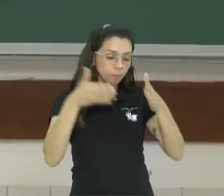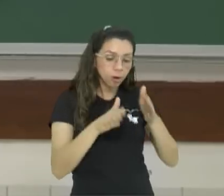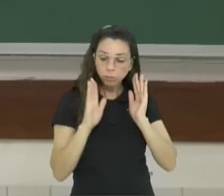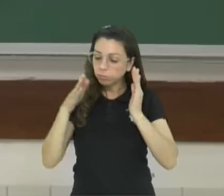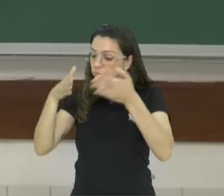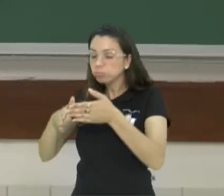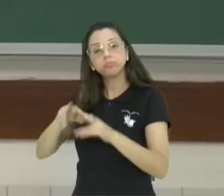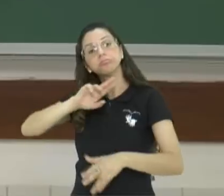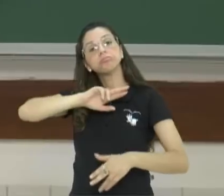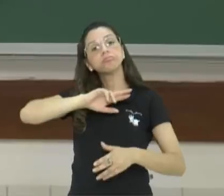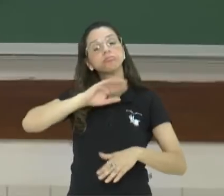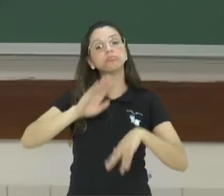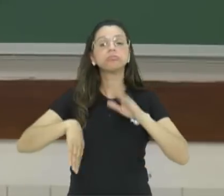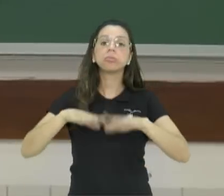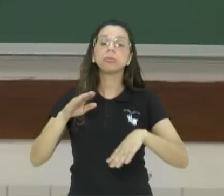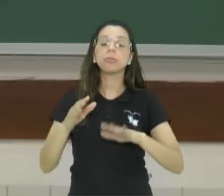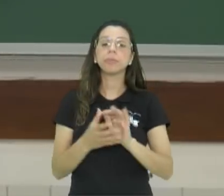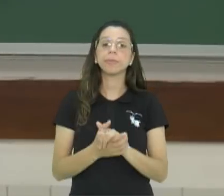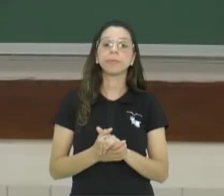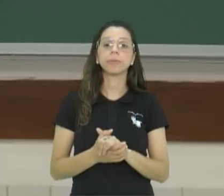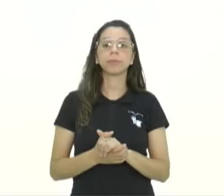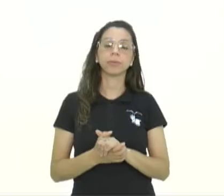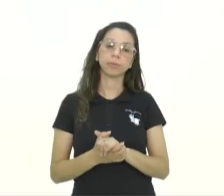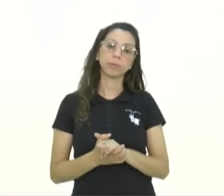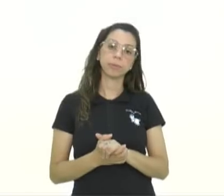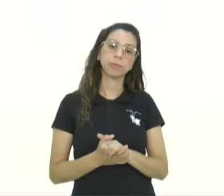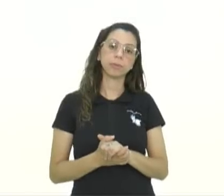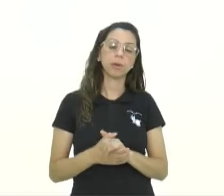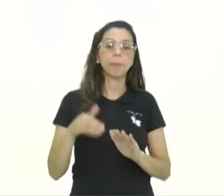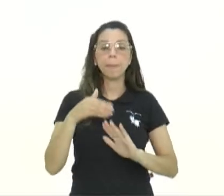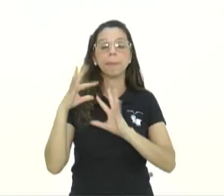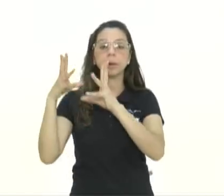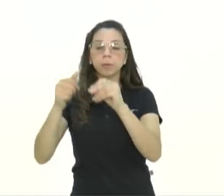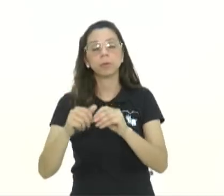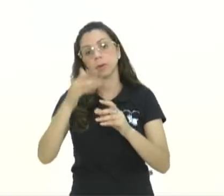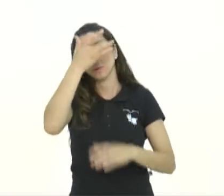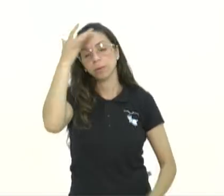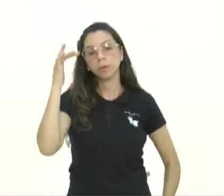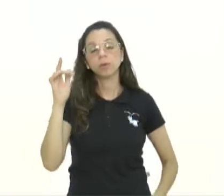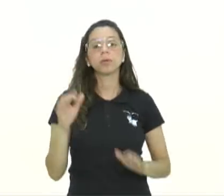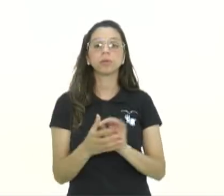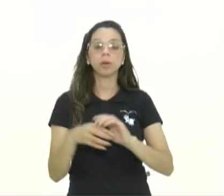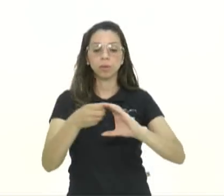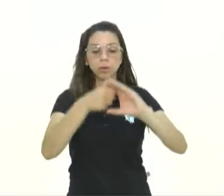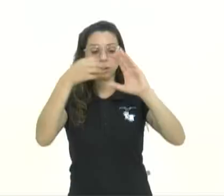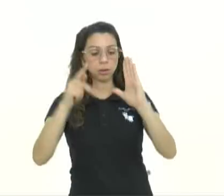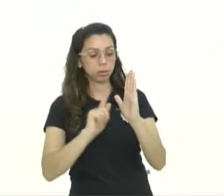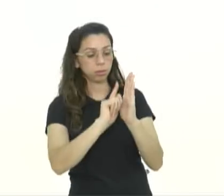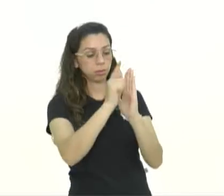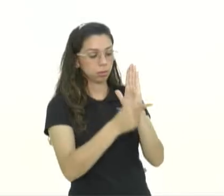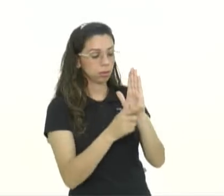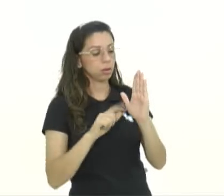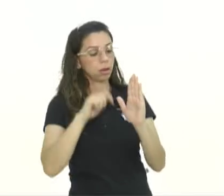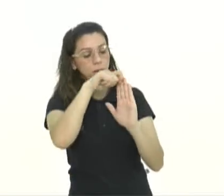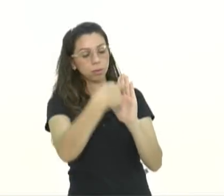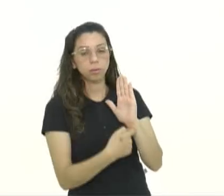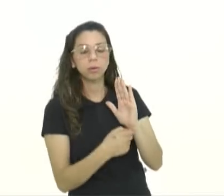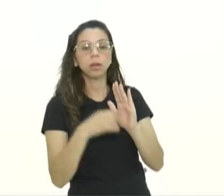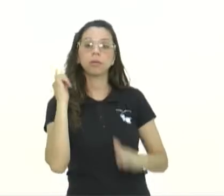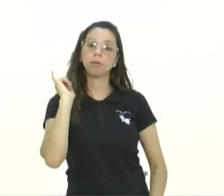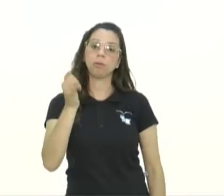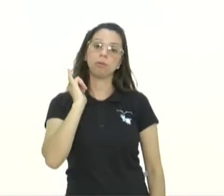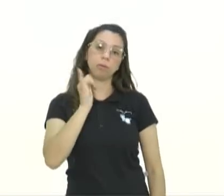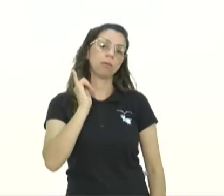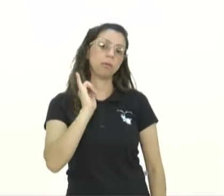para qualquer pessoa. Características gerais desse gênero textual. É um texto do tipo narrativo, porque